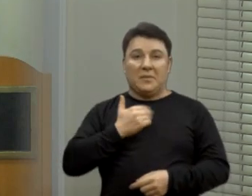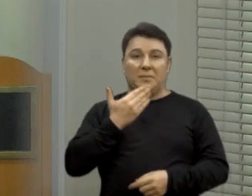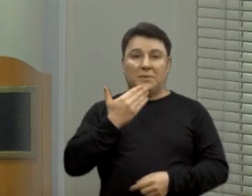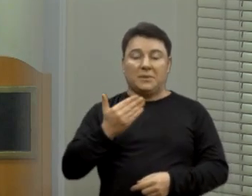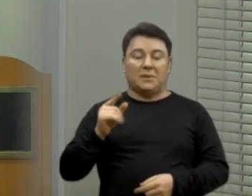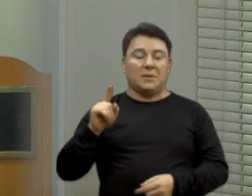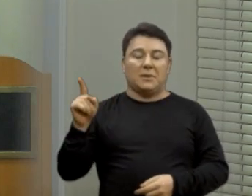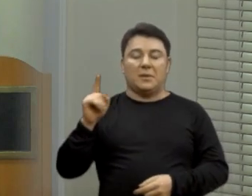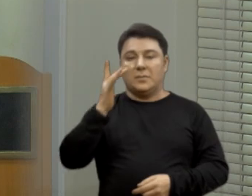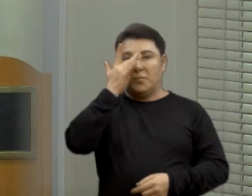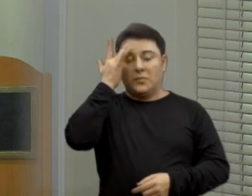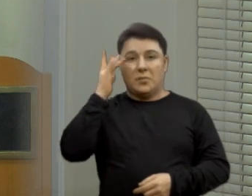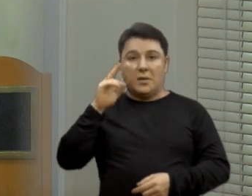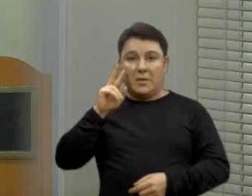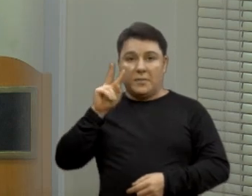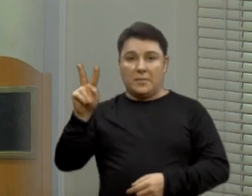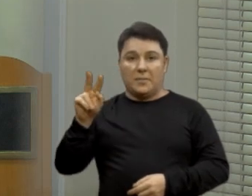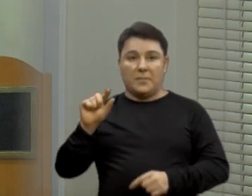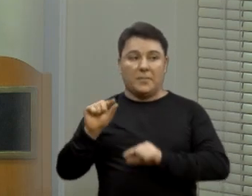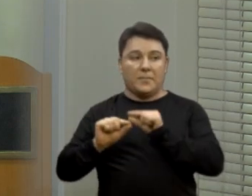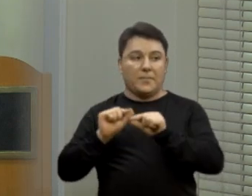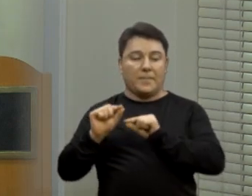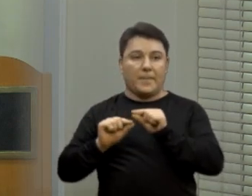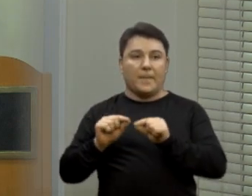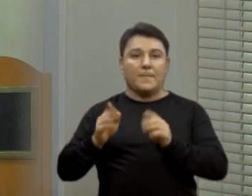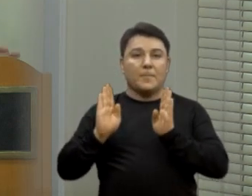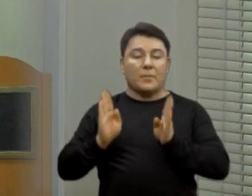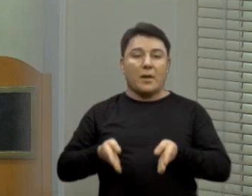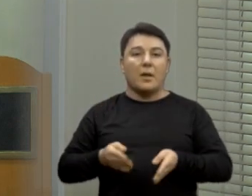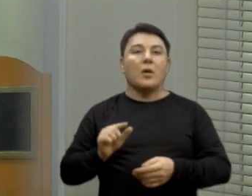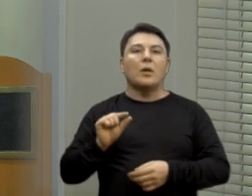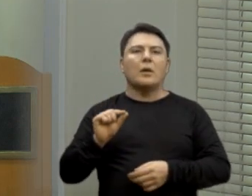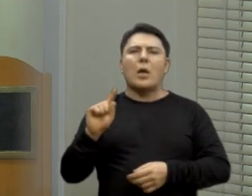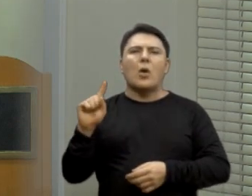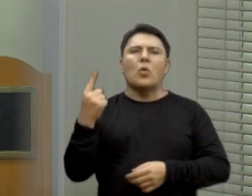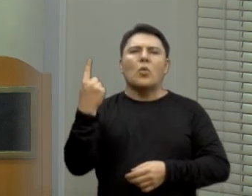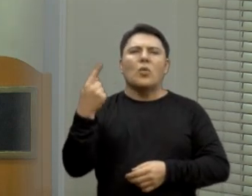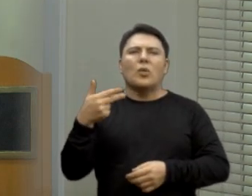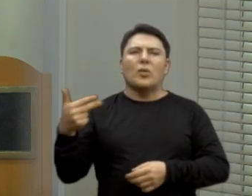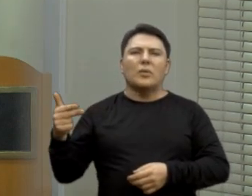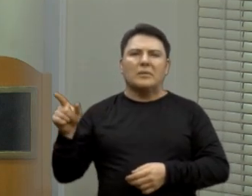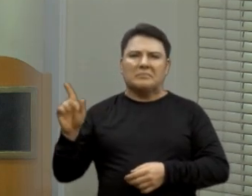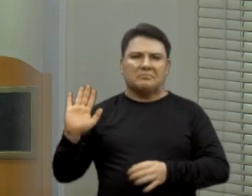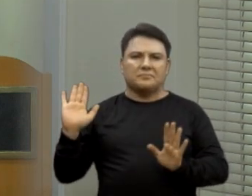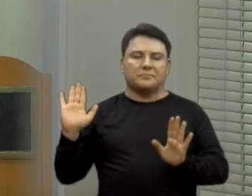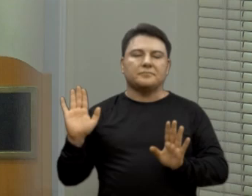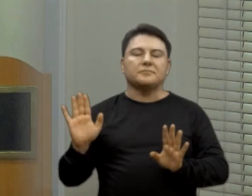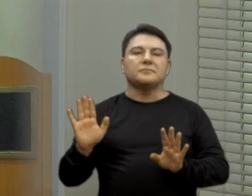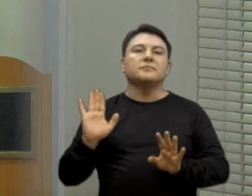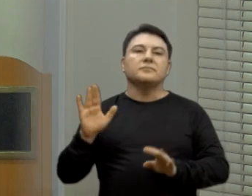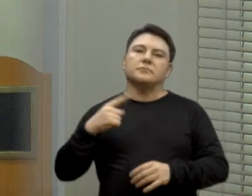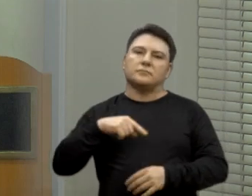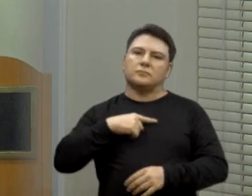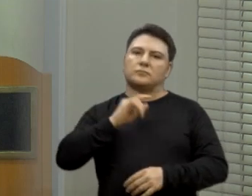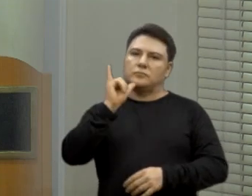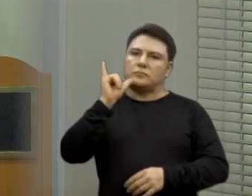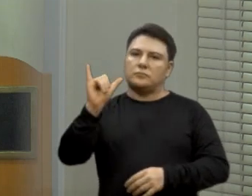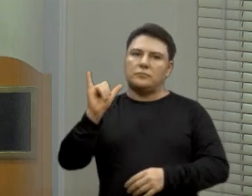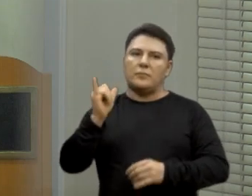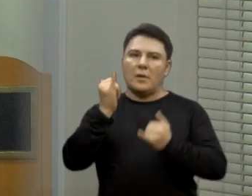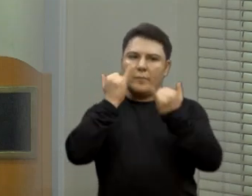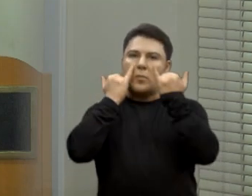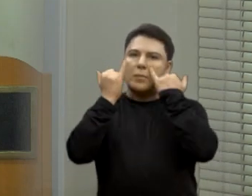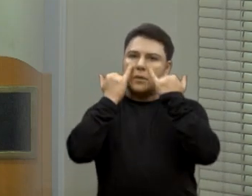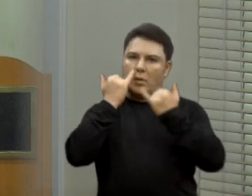para a superintendente do DAI verificar, e ela falou que já verificou, e foi um caso em específico, mas nós também salientamos essa